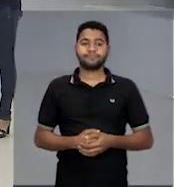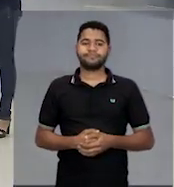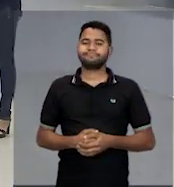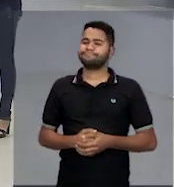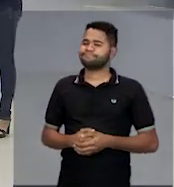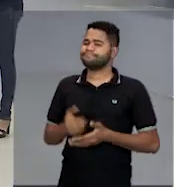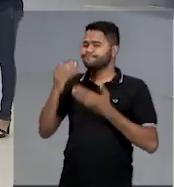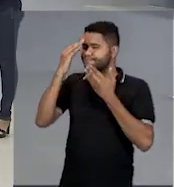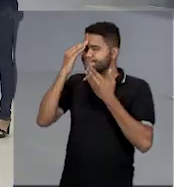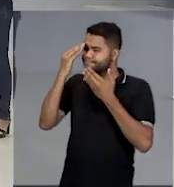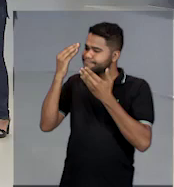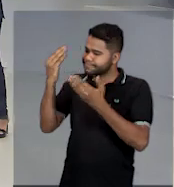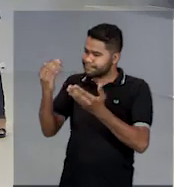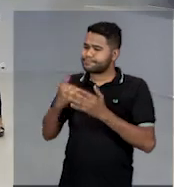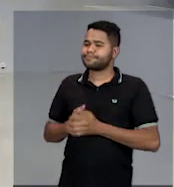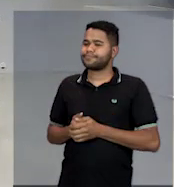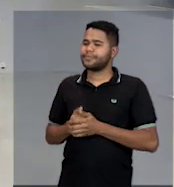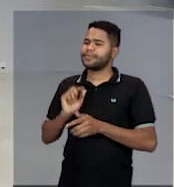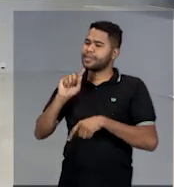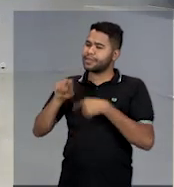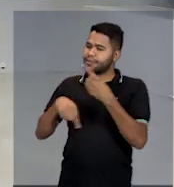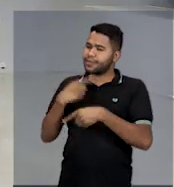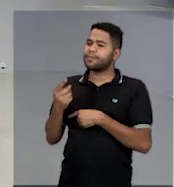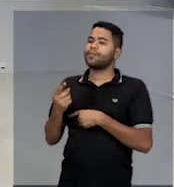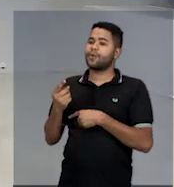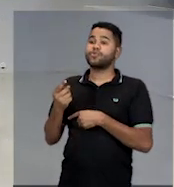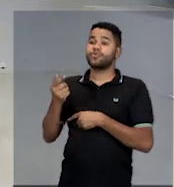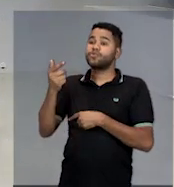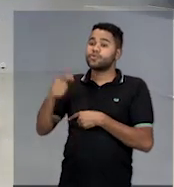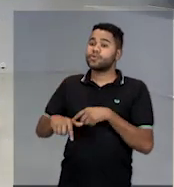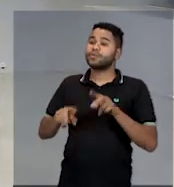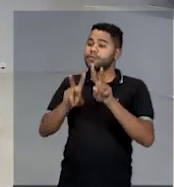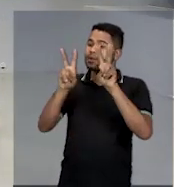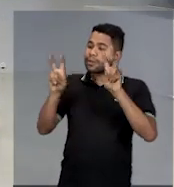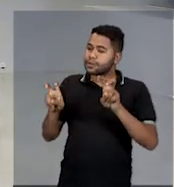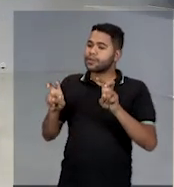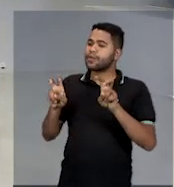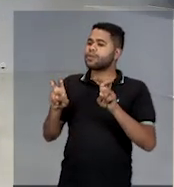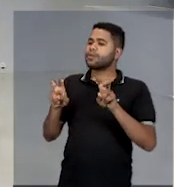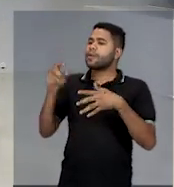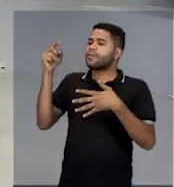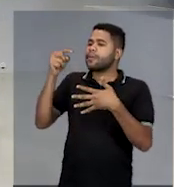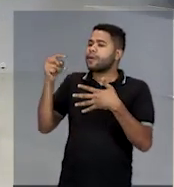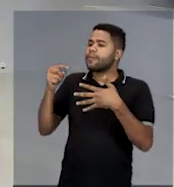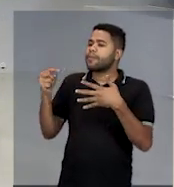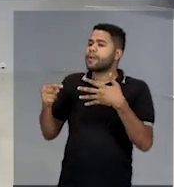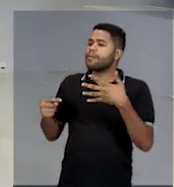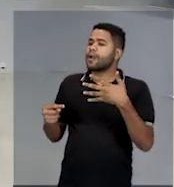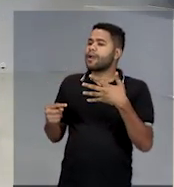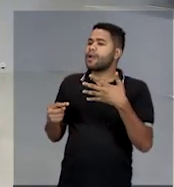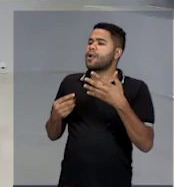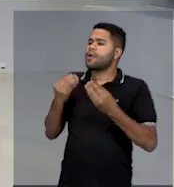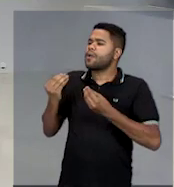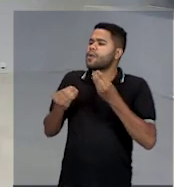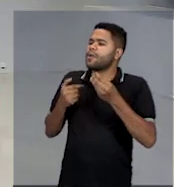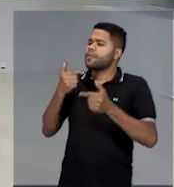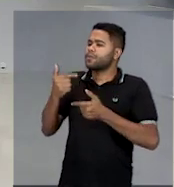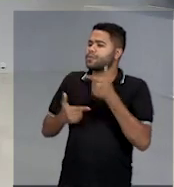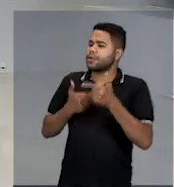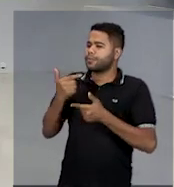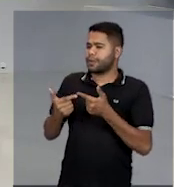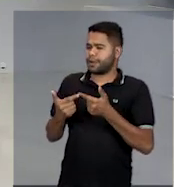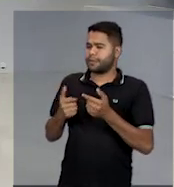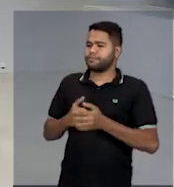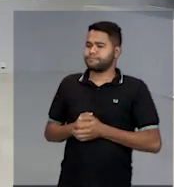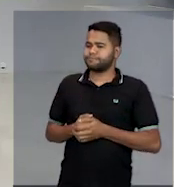muito obrigada. E depois nós vamos voltar nesse assunto sobre essa questão de onde trabalhar, como